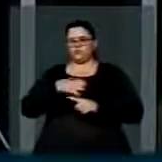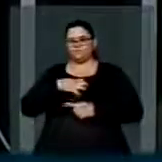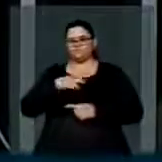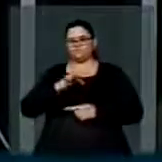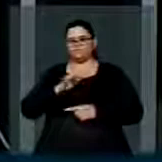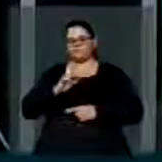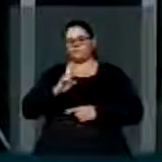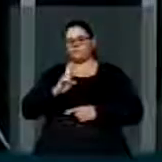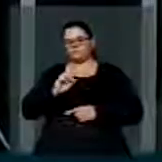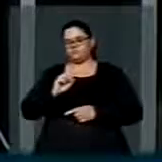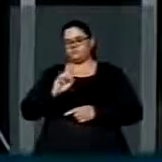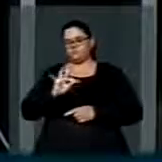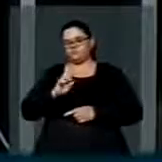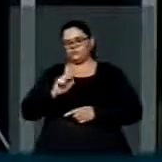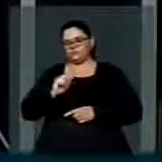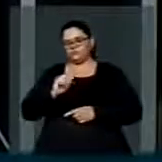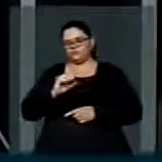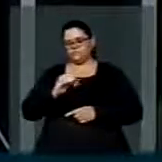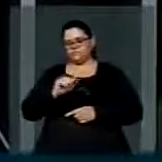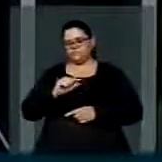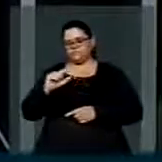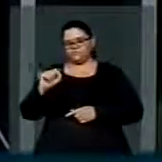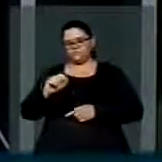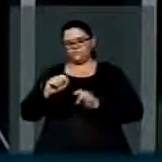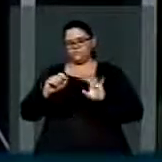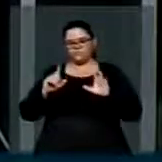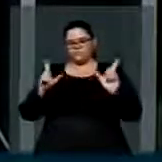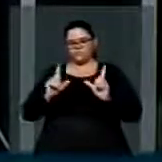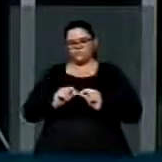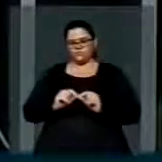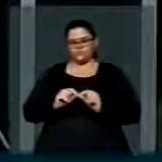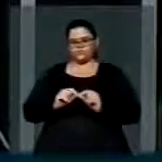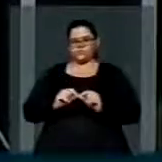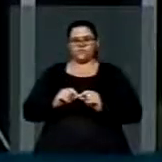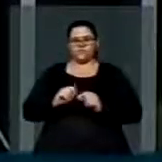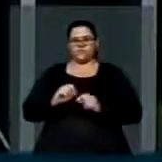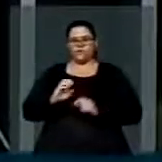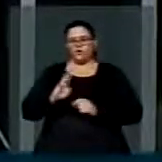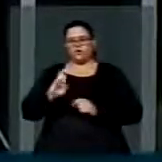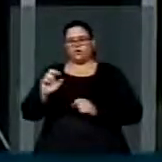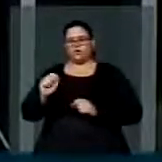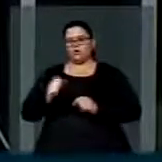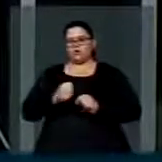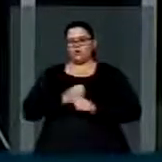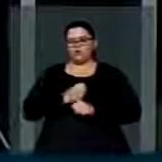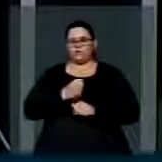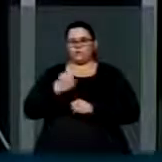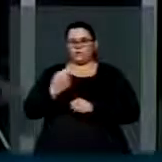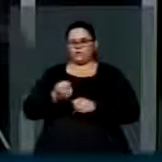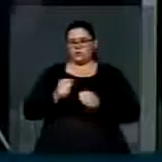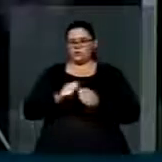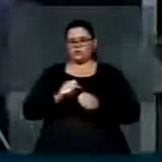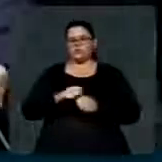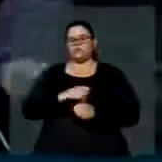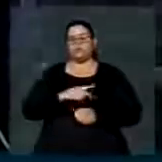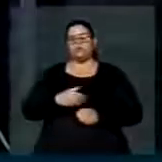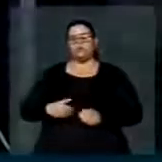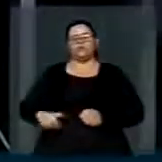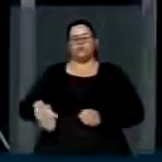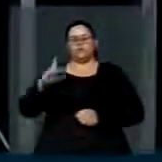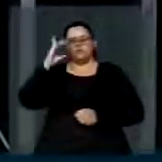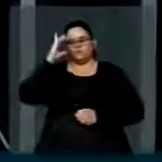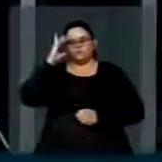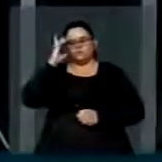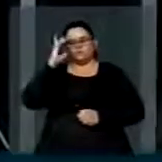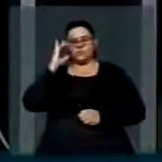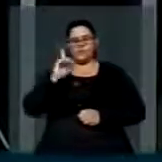entanto, ele é apenas uma síntese de uma obra que está sendo construída pelo governo Dilma ao longo dos últimos anos. Uma obra